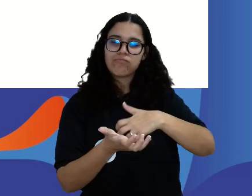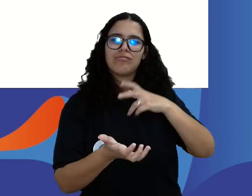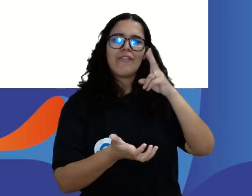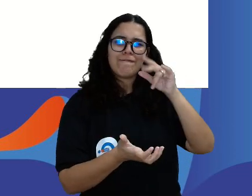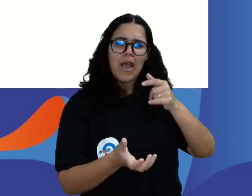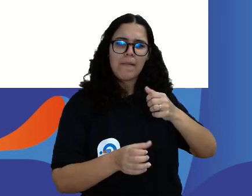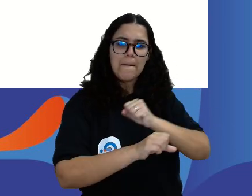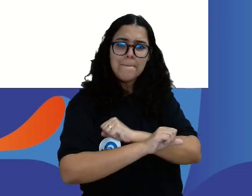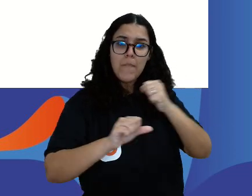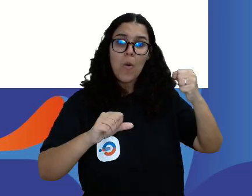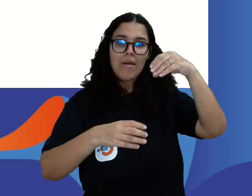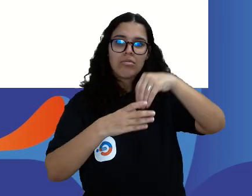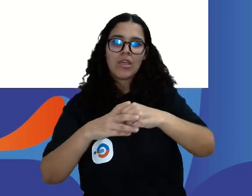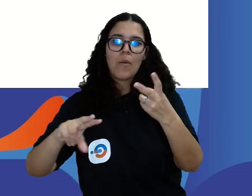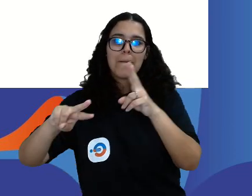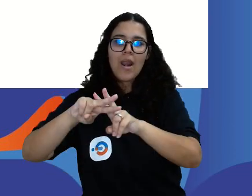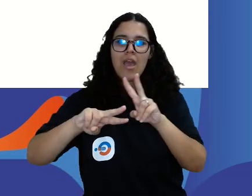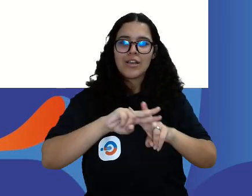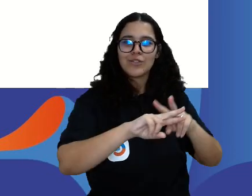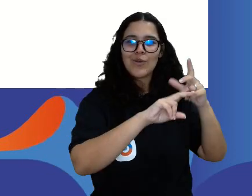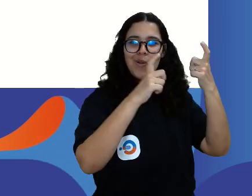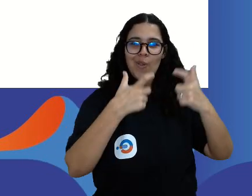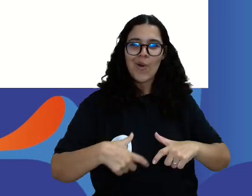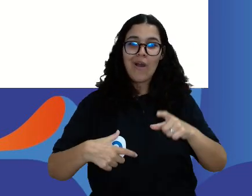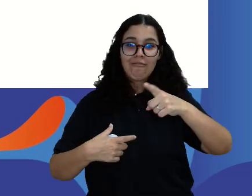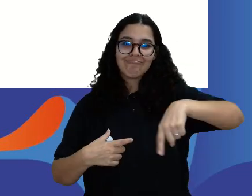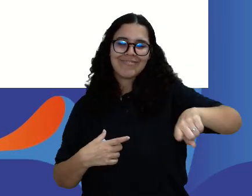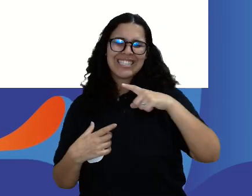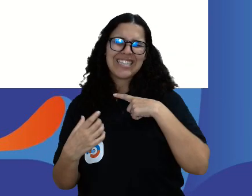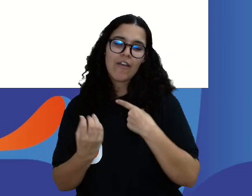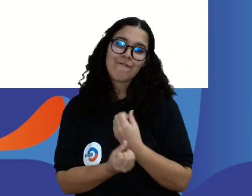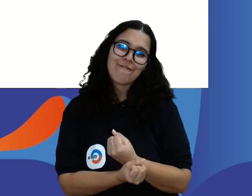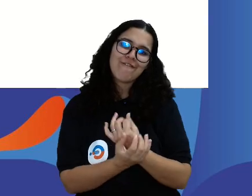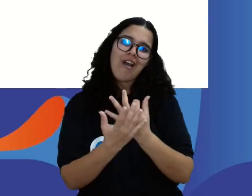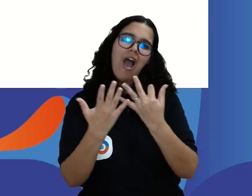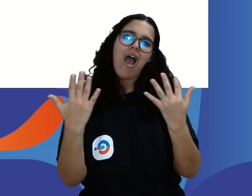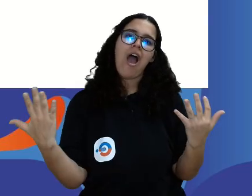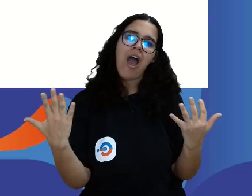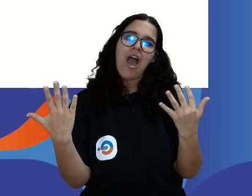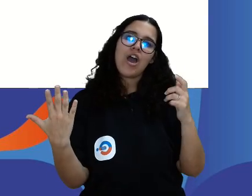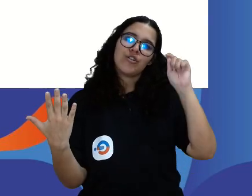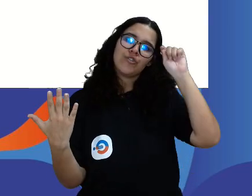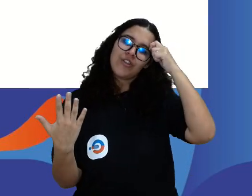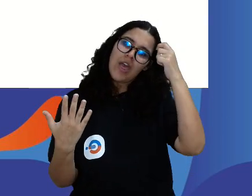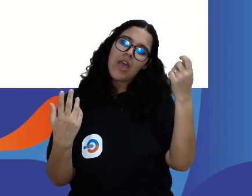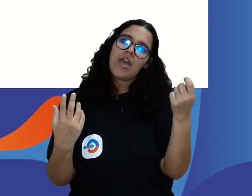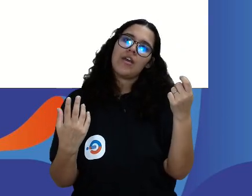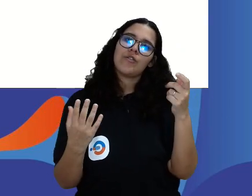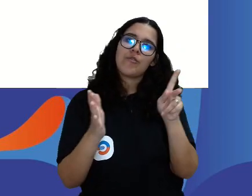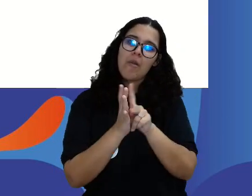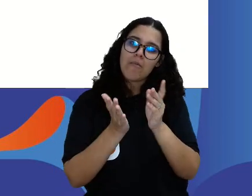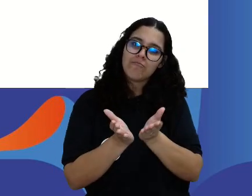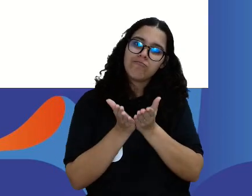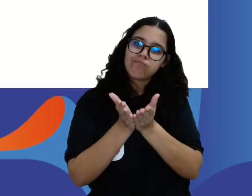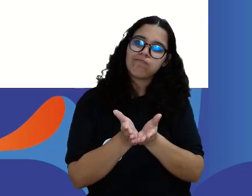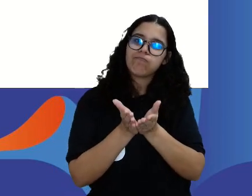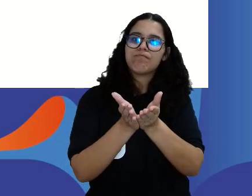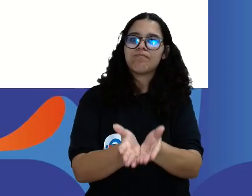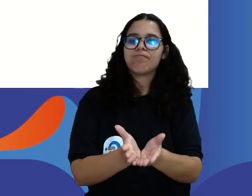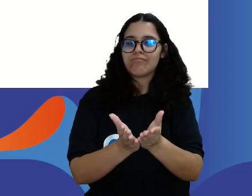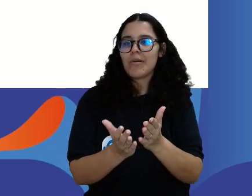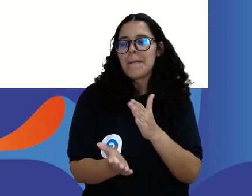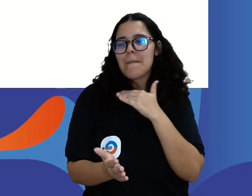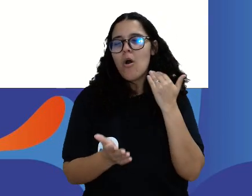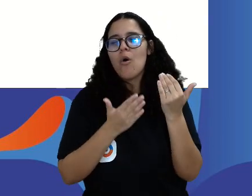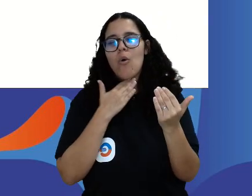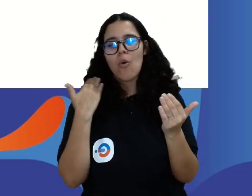e centenas de marinheiros que ali estavam presos com outros presidiários terminam perdendo